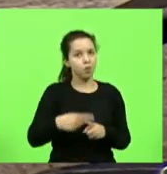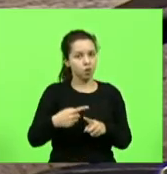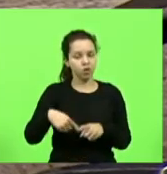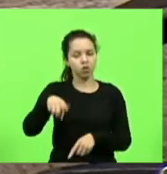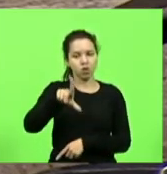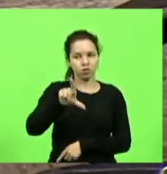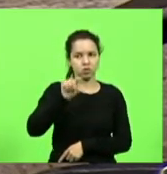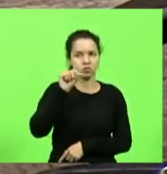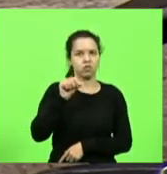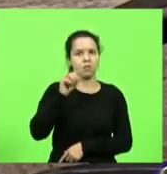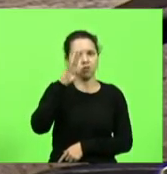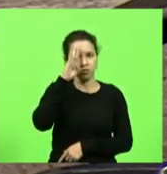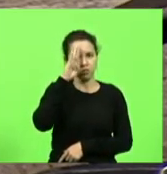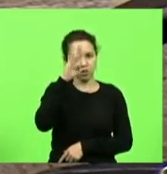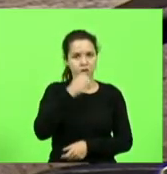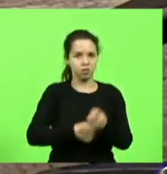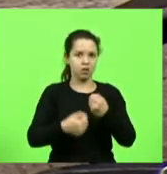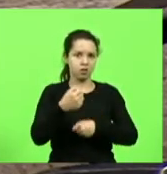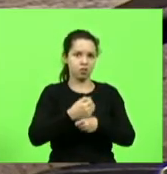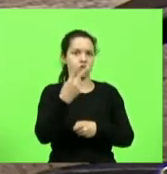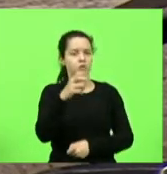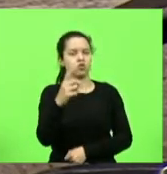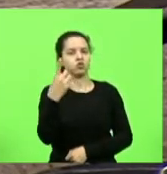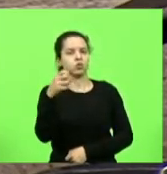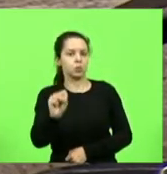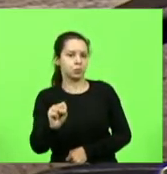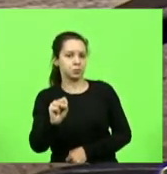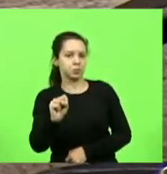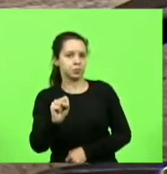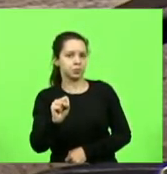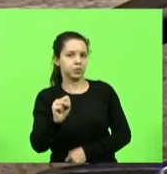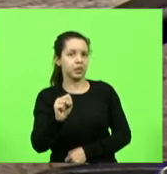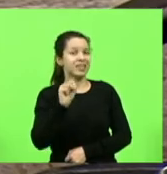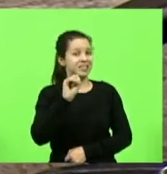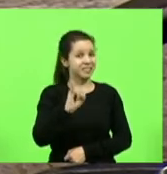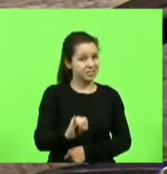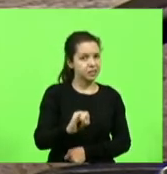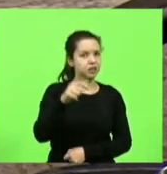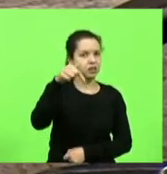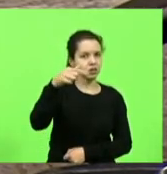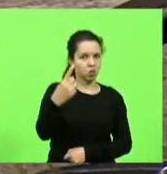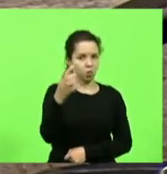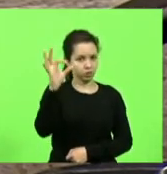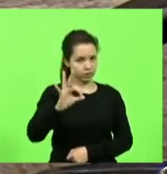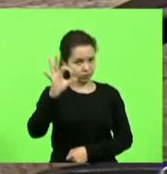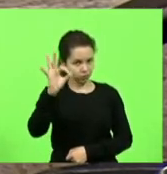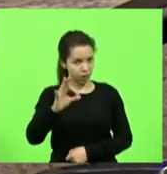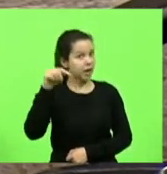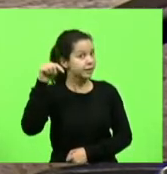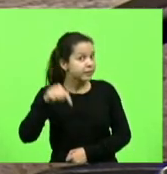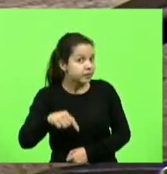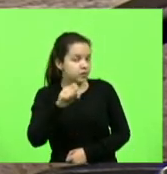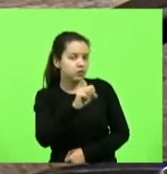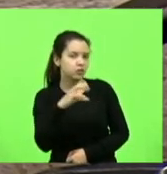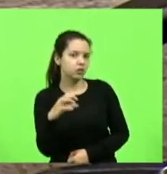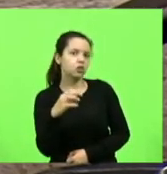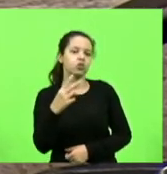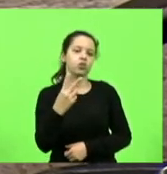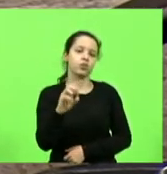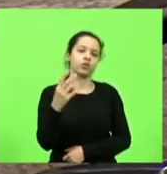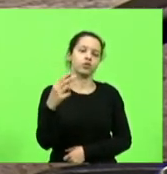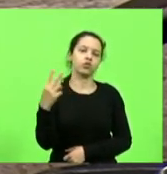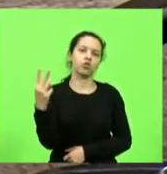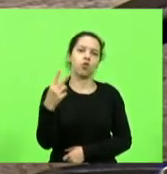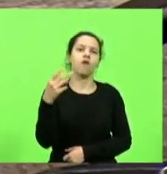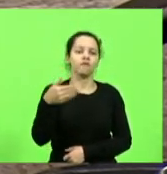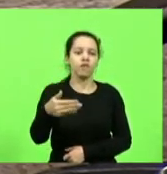Bolsonaro em 2018. E se fez 71% aqui, lhe garanto, em 2022 vai ser